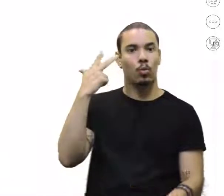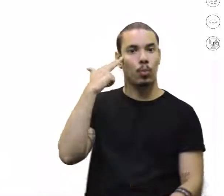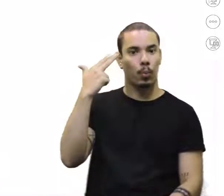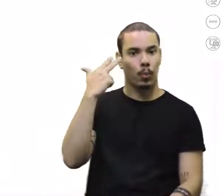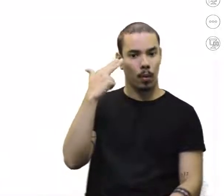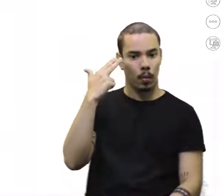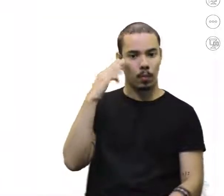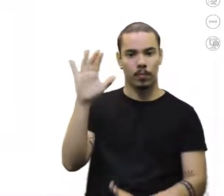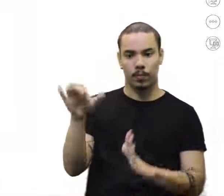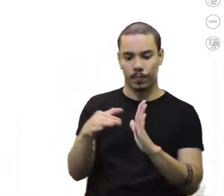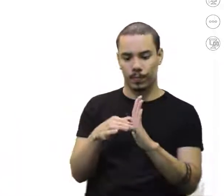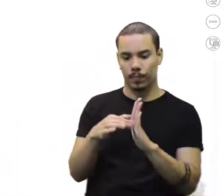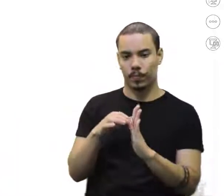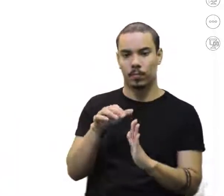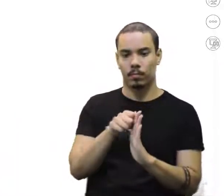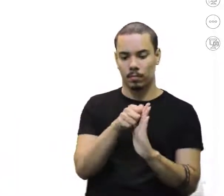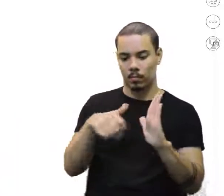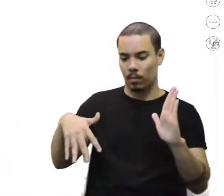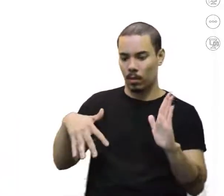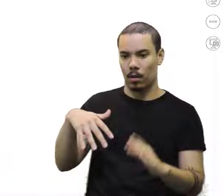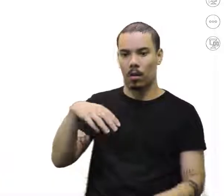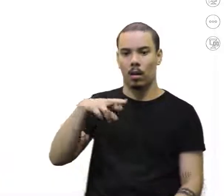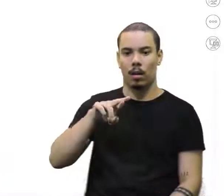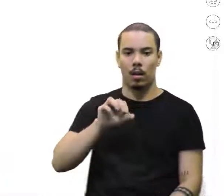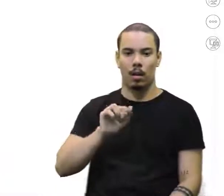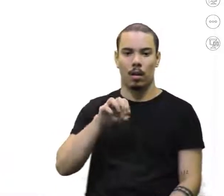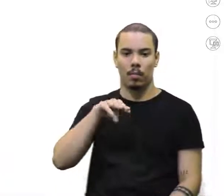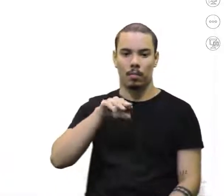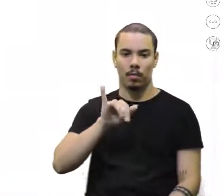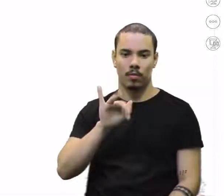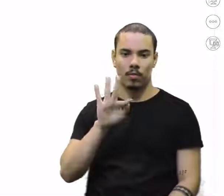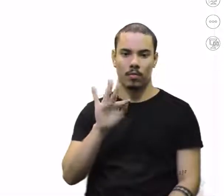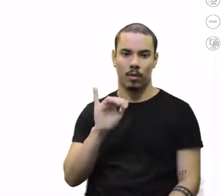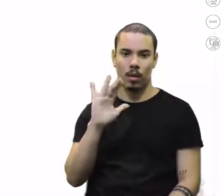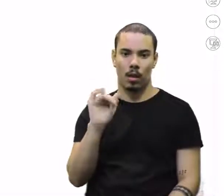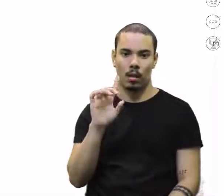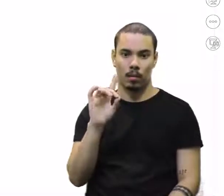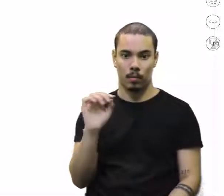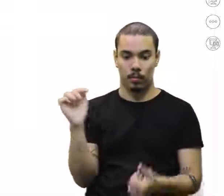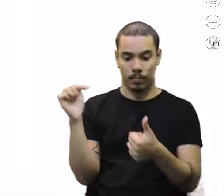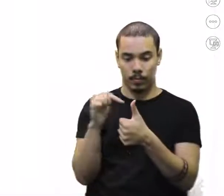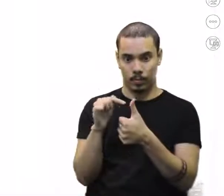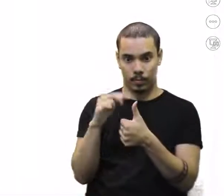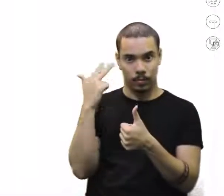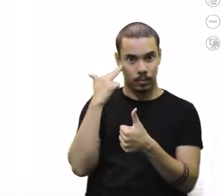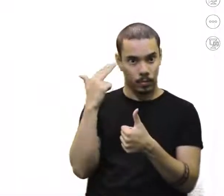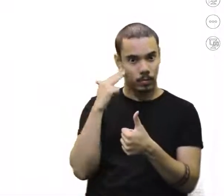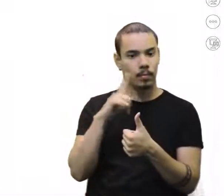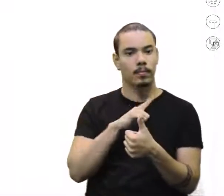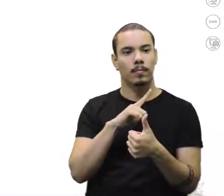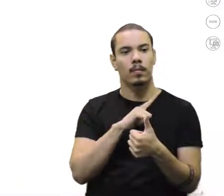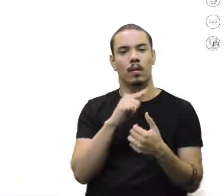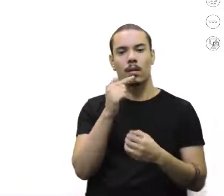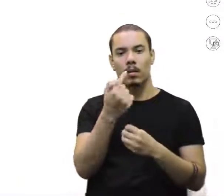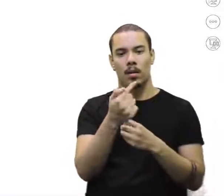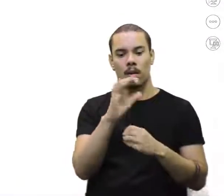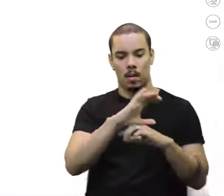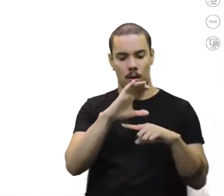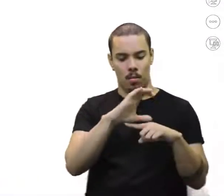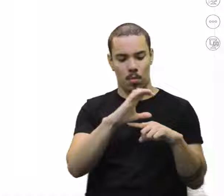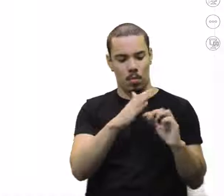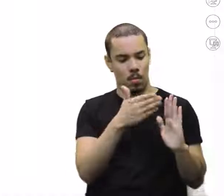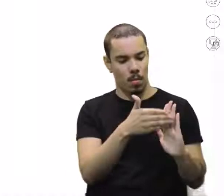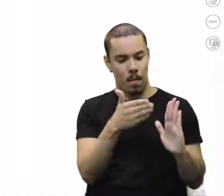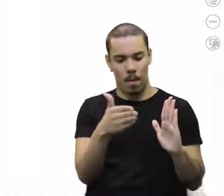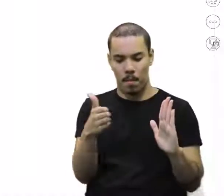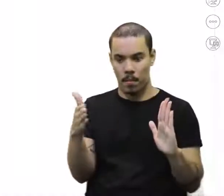normal e do tipo ramificada. Normal é quando a gente tem uma sequência ali de carbonos e dentro da nossa cadeia